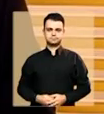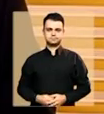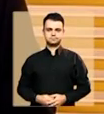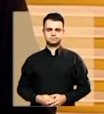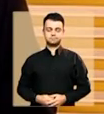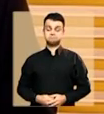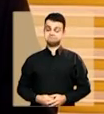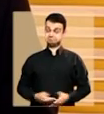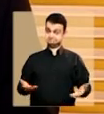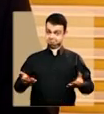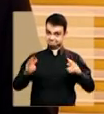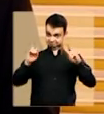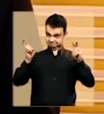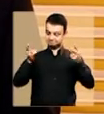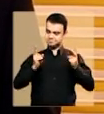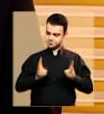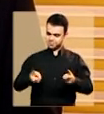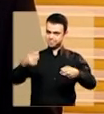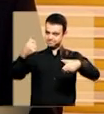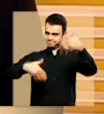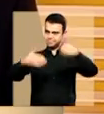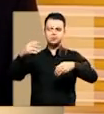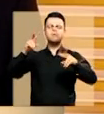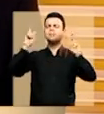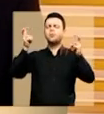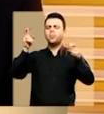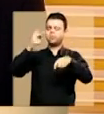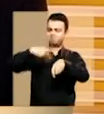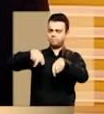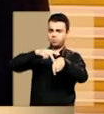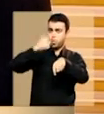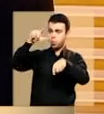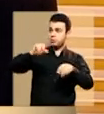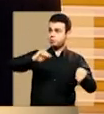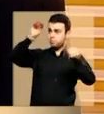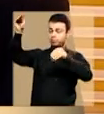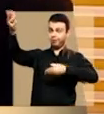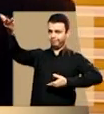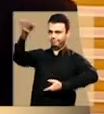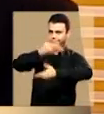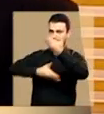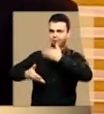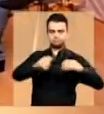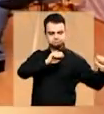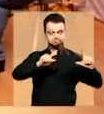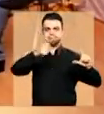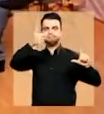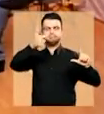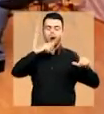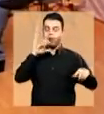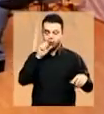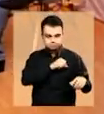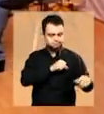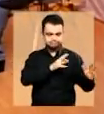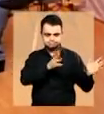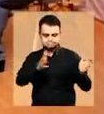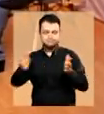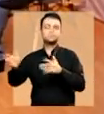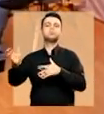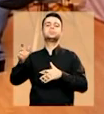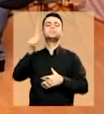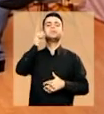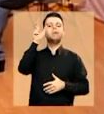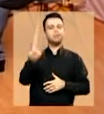E continuamos com o ponto de vista, hoje falando sobre intercâmbio. O primeiro bloco passou rapidinho. A Lara Guimarães